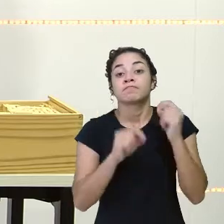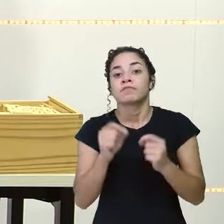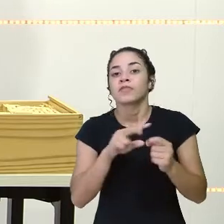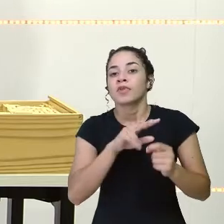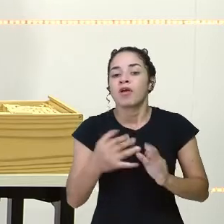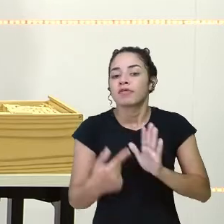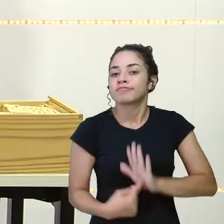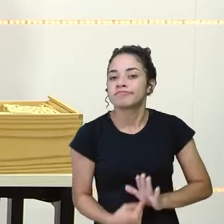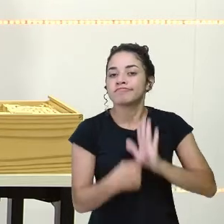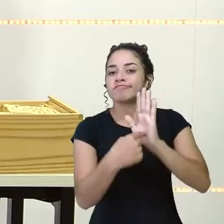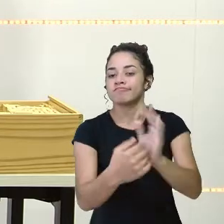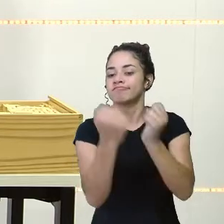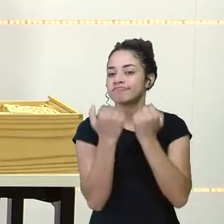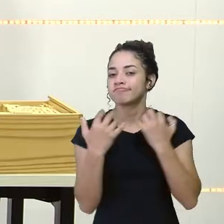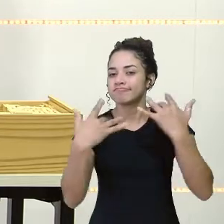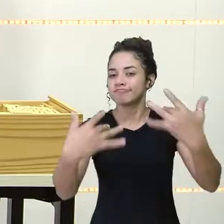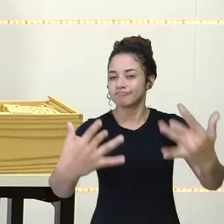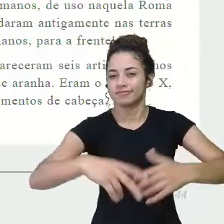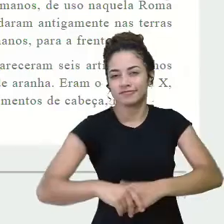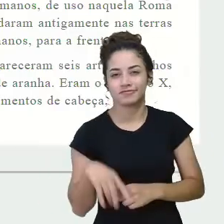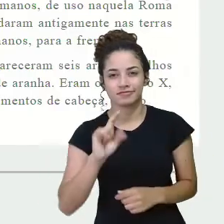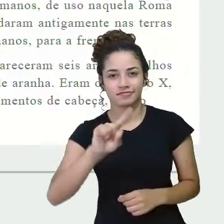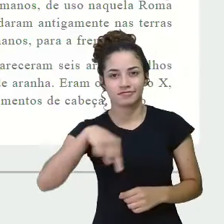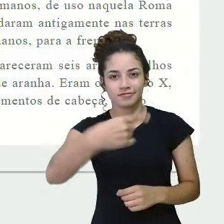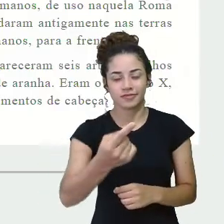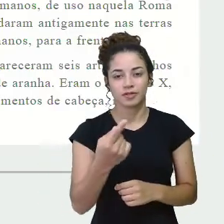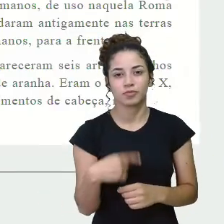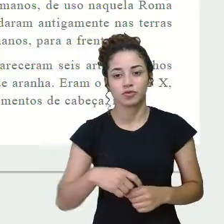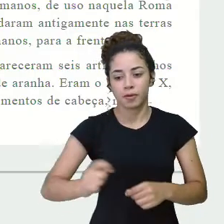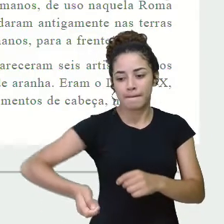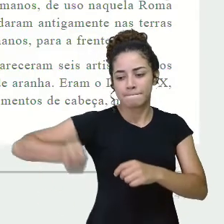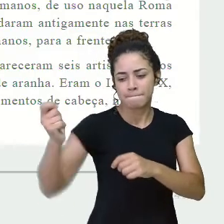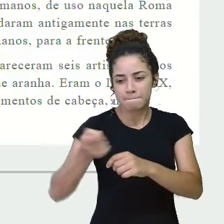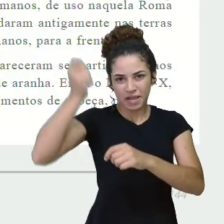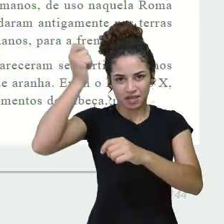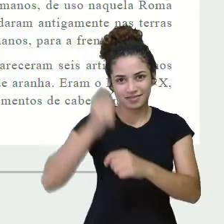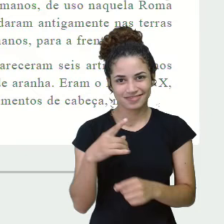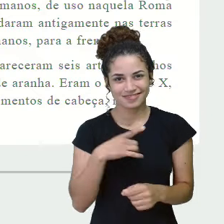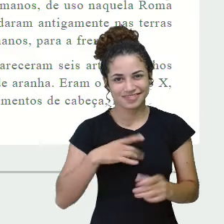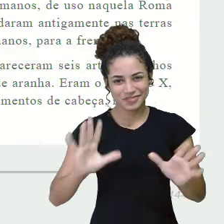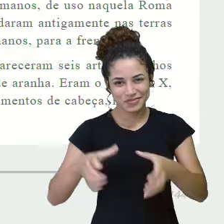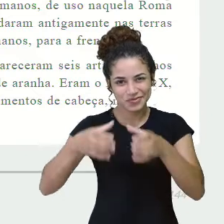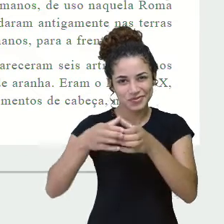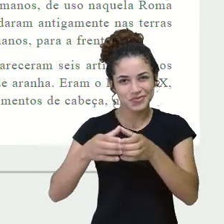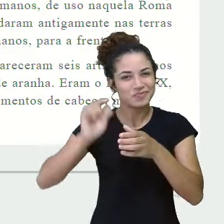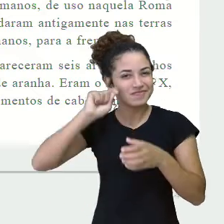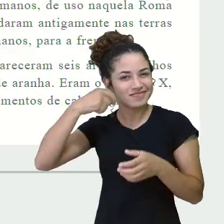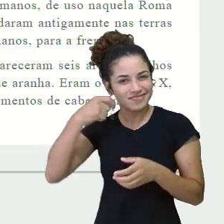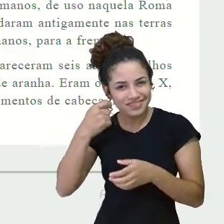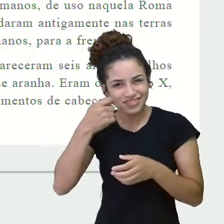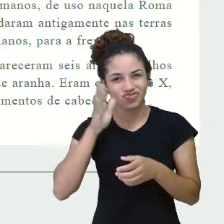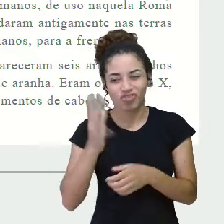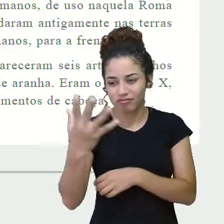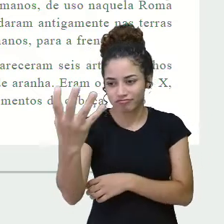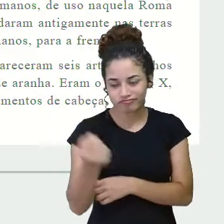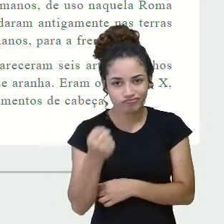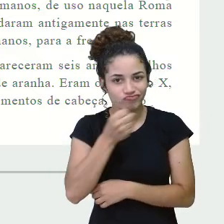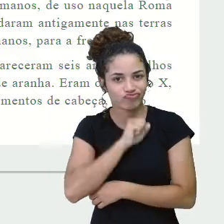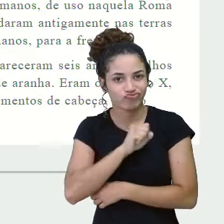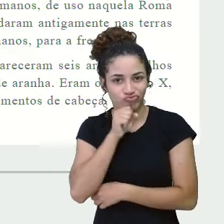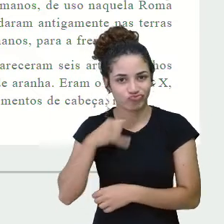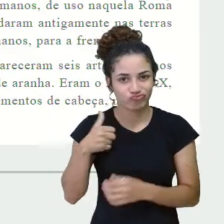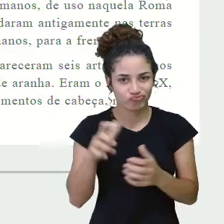apresentar ao respeitável público, disse ele depois de instalar o chicotinho, um grupo de artistas velhos e aposentados, os tais